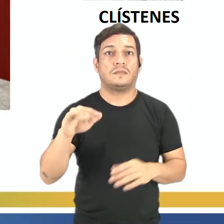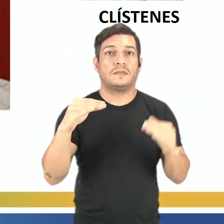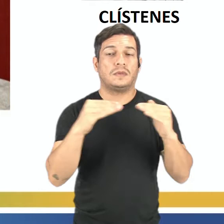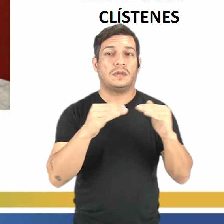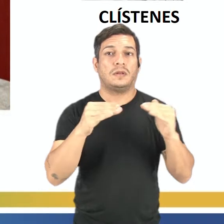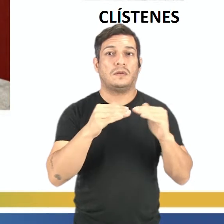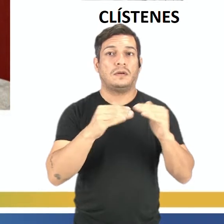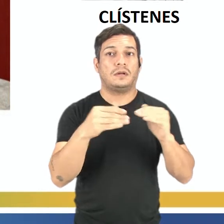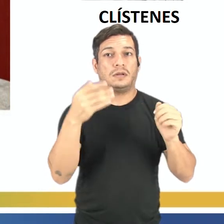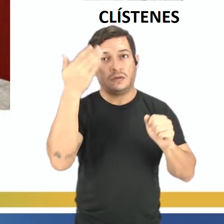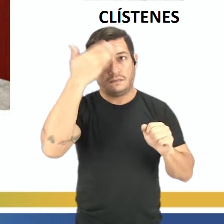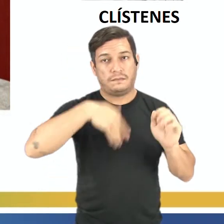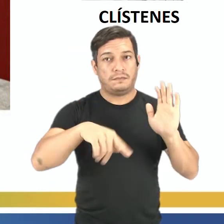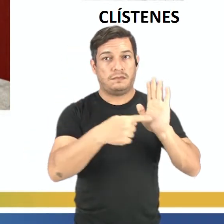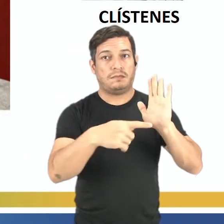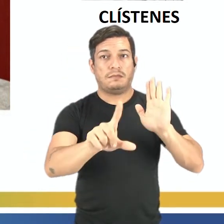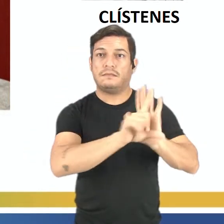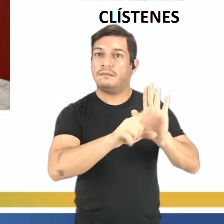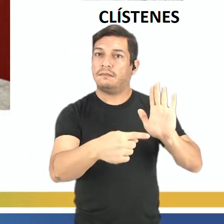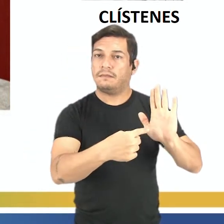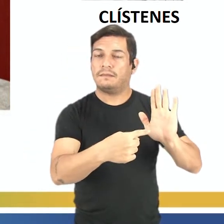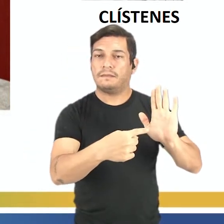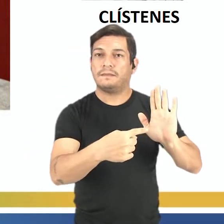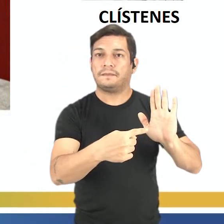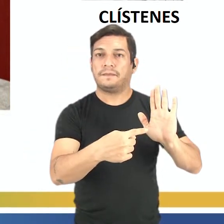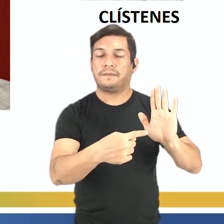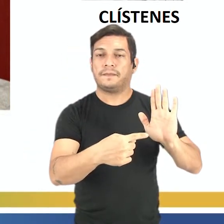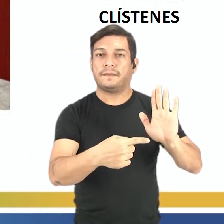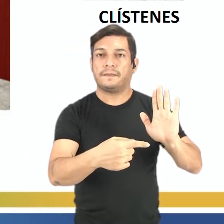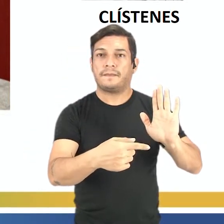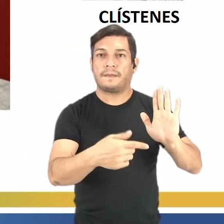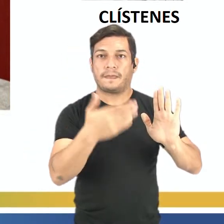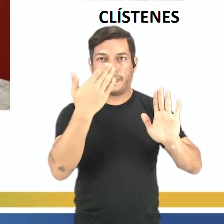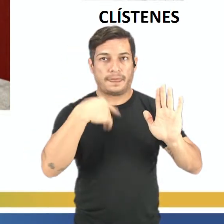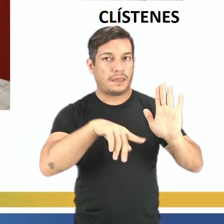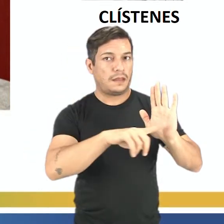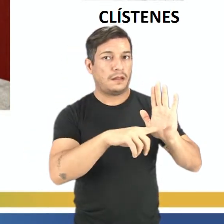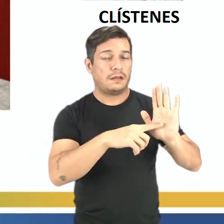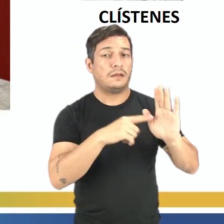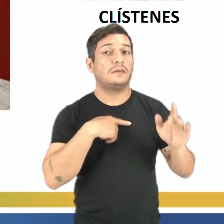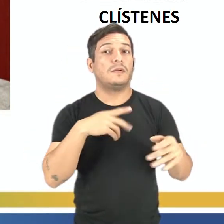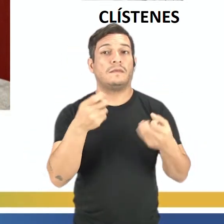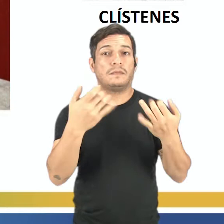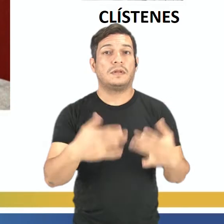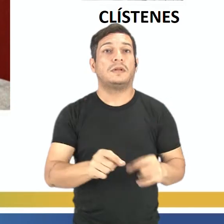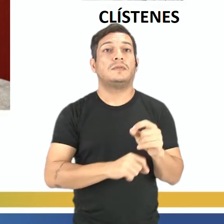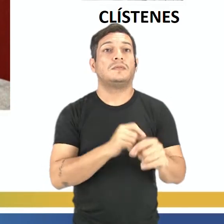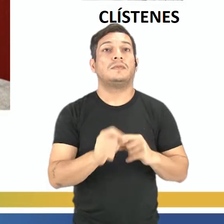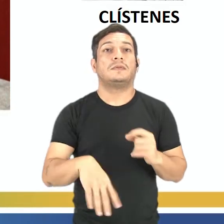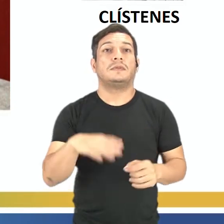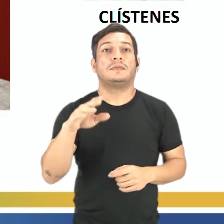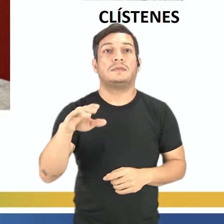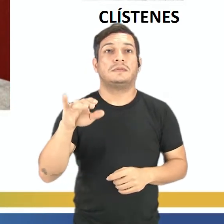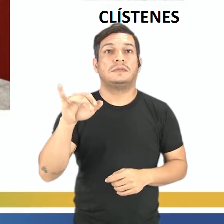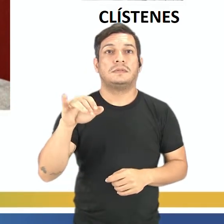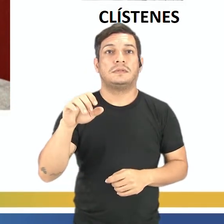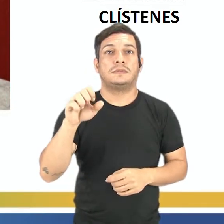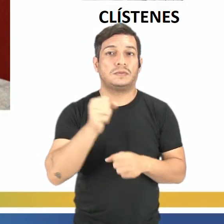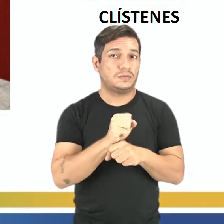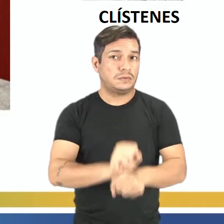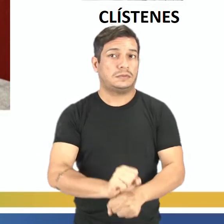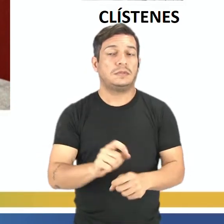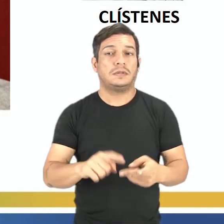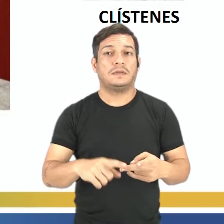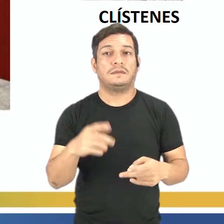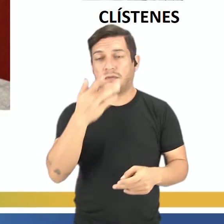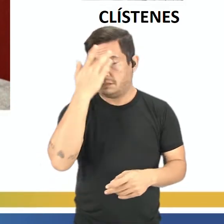a igualdade perante a lei. Aqui nós estamos falando praticamente dos eupátridas. Os escravos, os estrangeiros